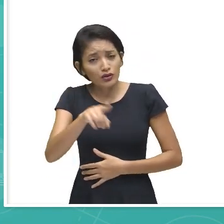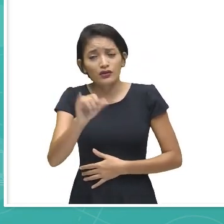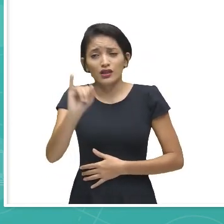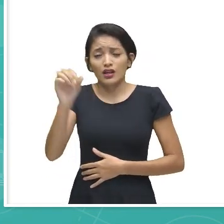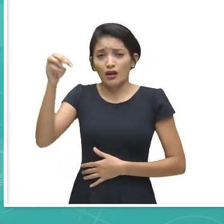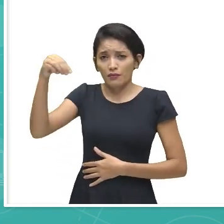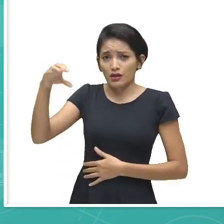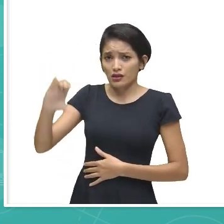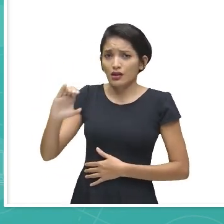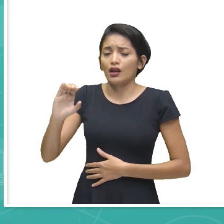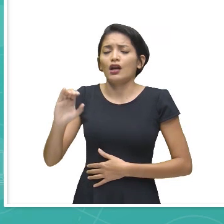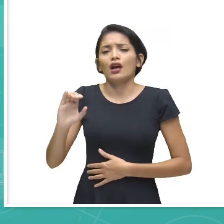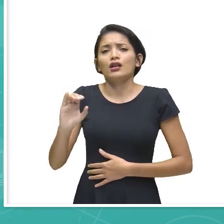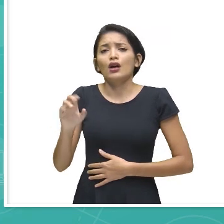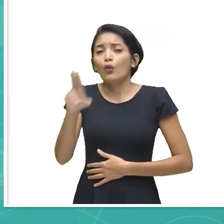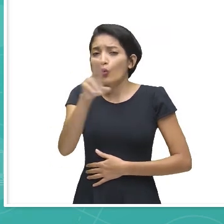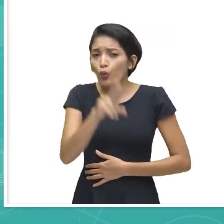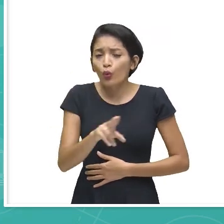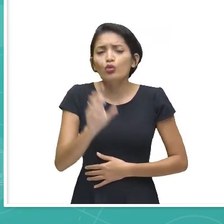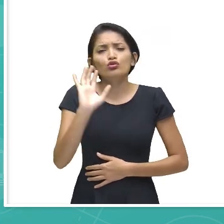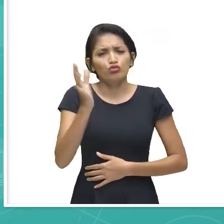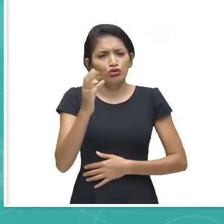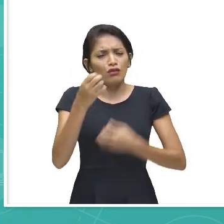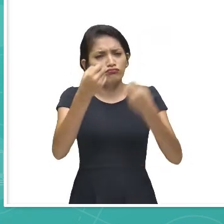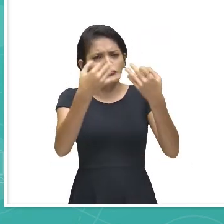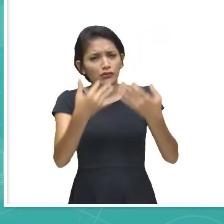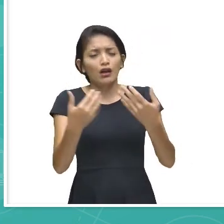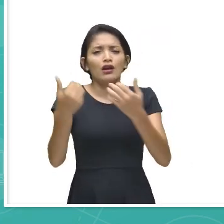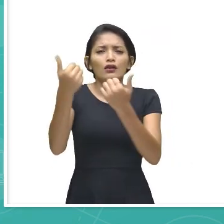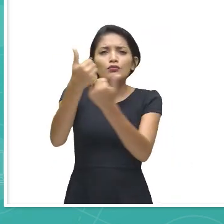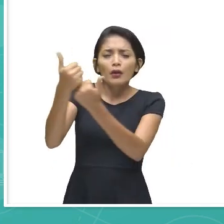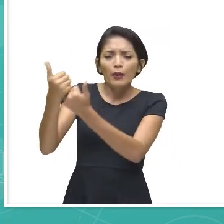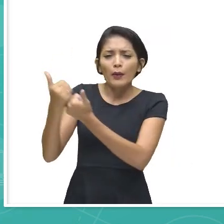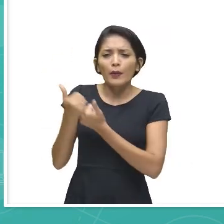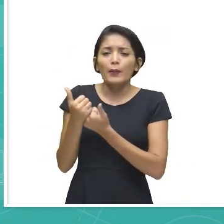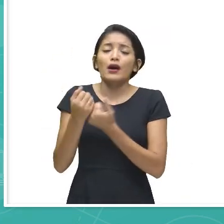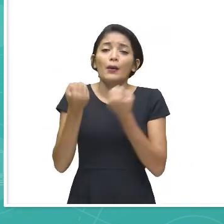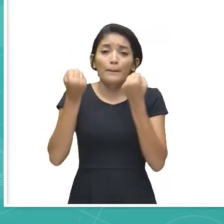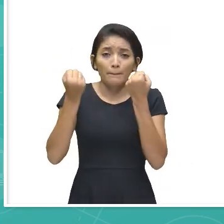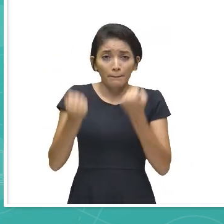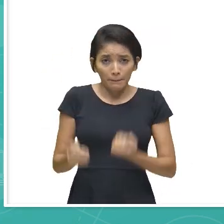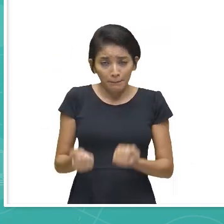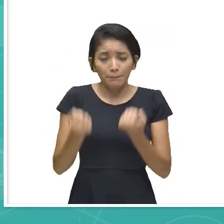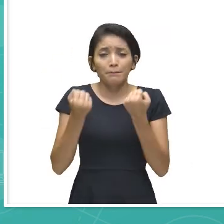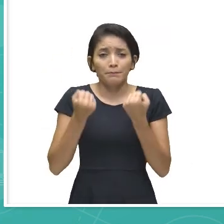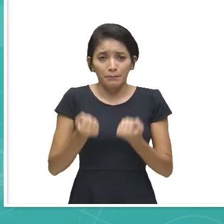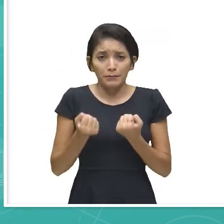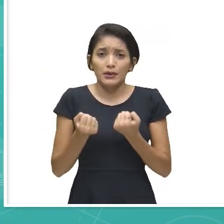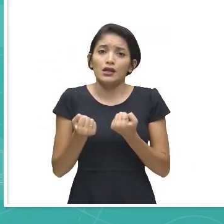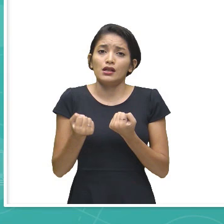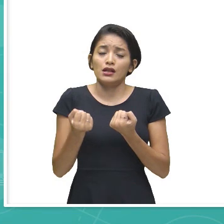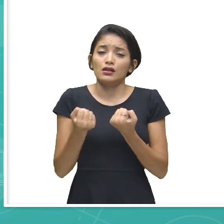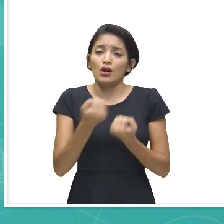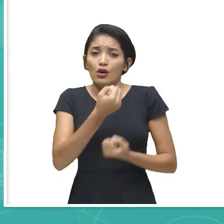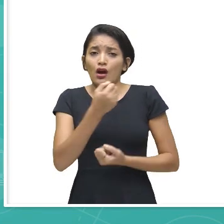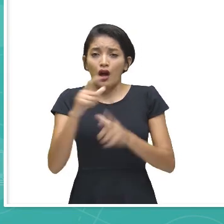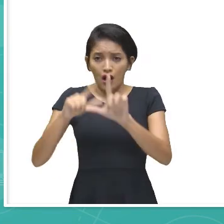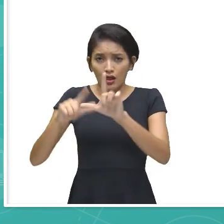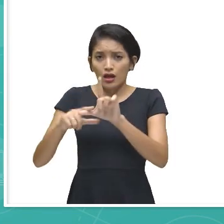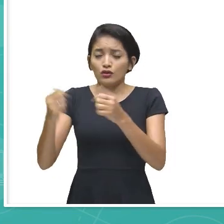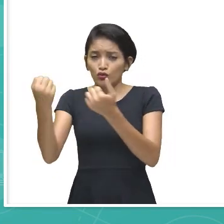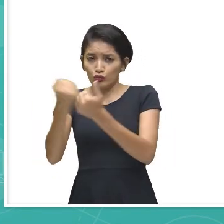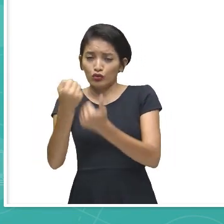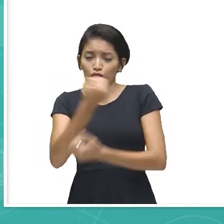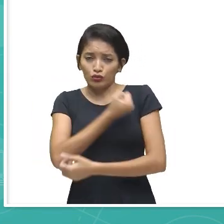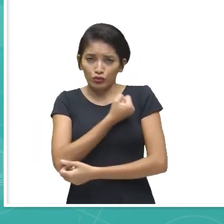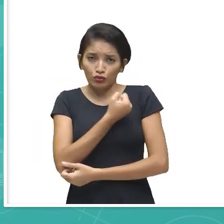fácil. Faz como eu te expliquei aqui, substitui o peso, a letra pelo número, né? No caso, o